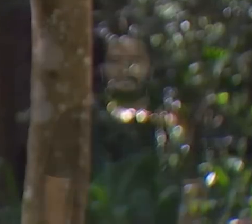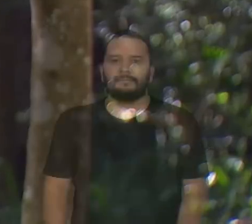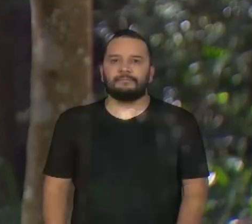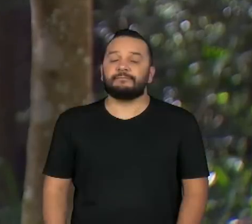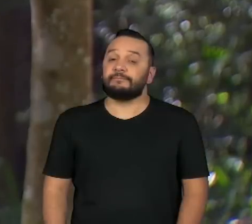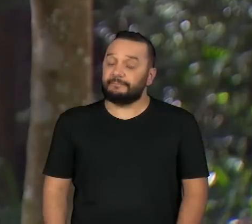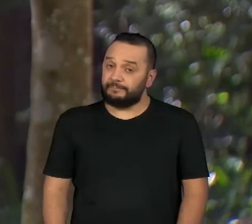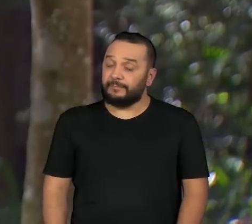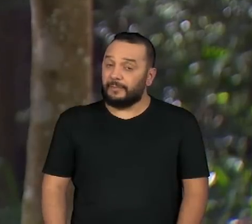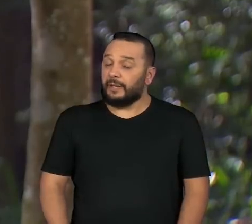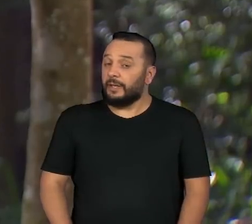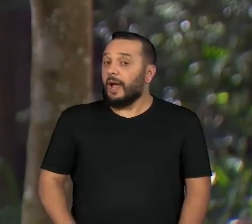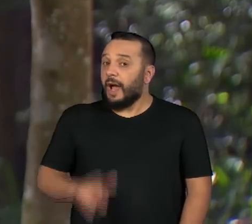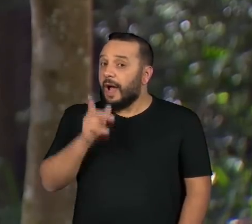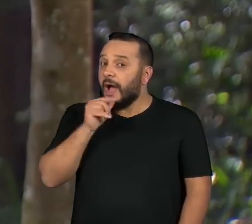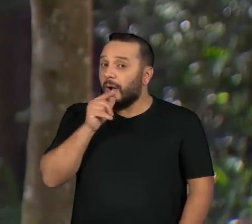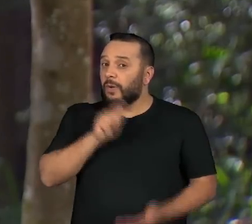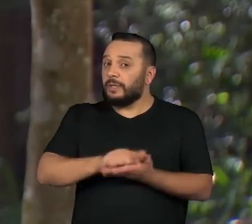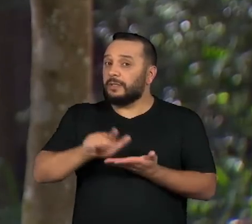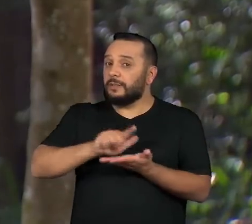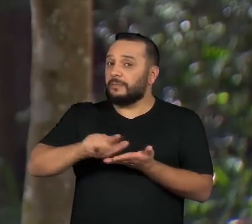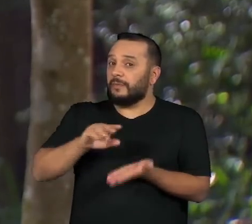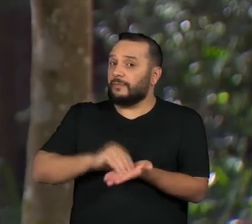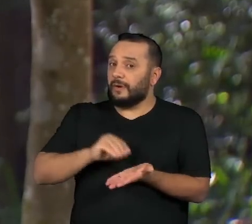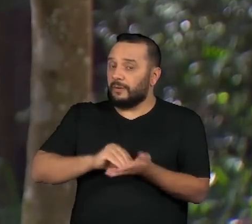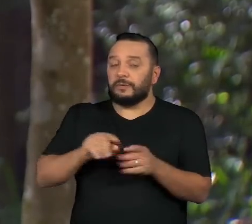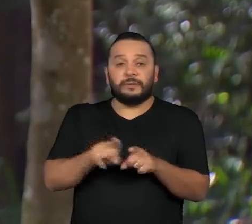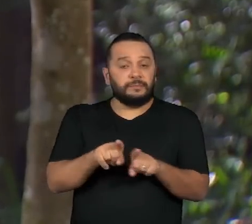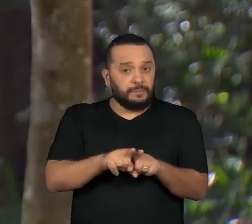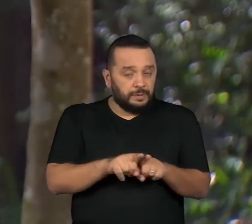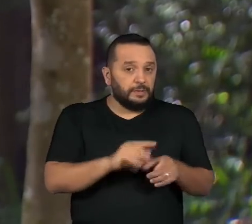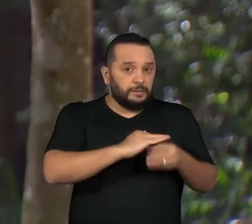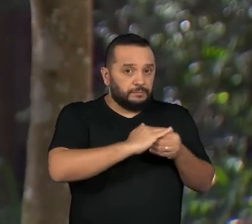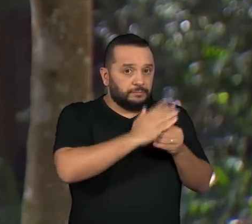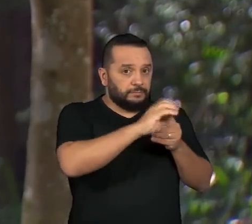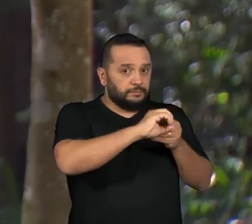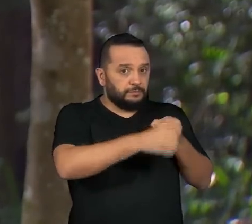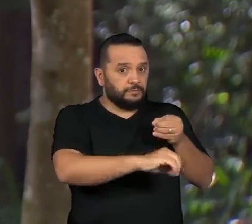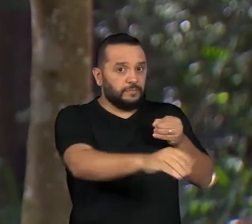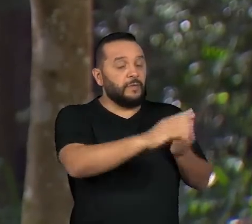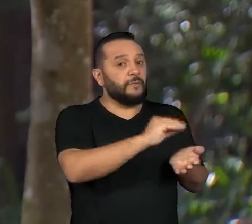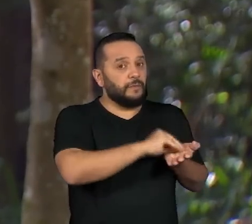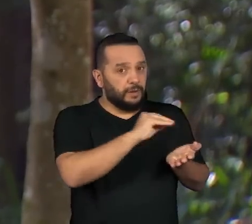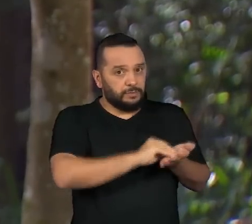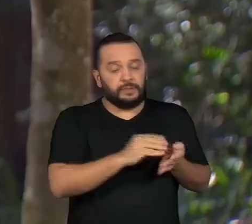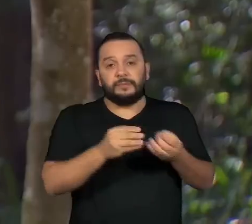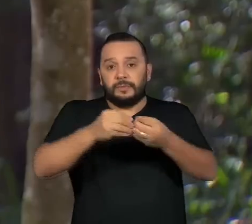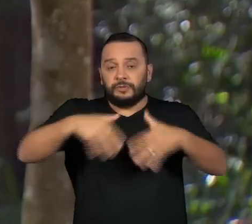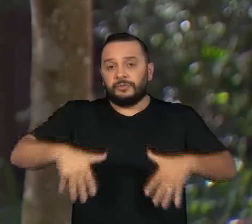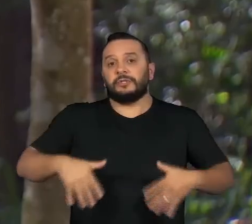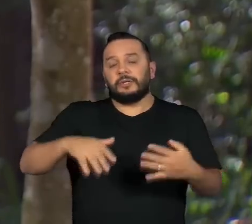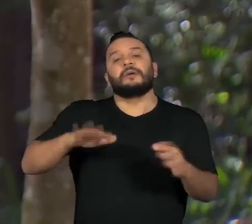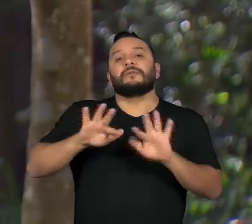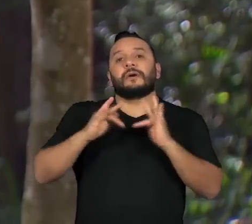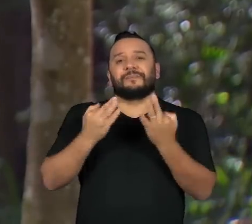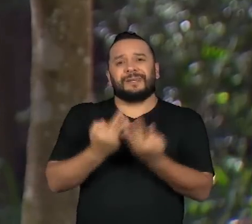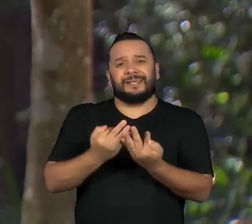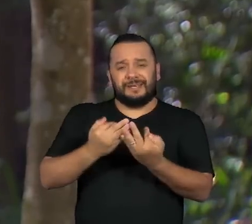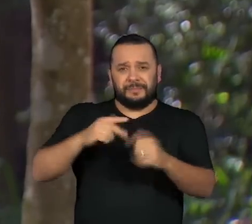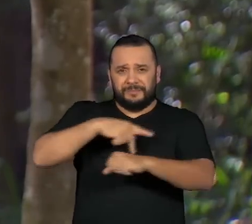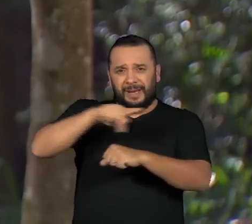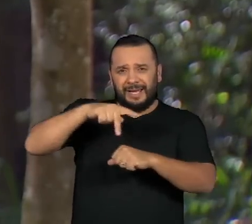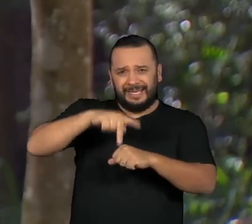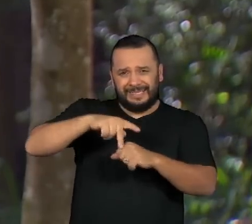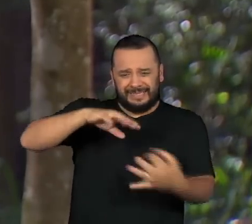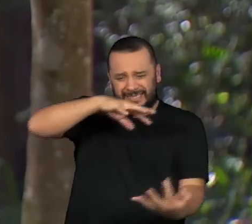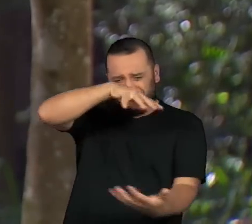A escassez de água potável e a falta de saneamento atingem famílias de vários países, incluindo o Brasil.